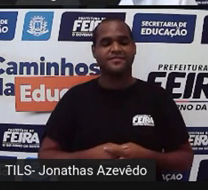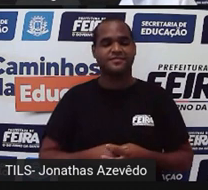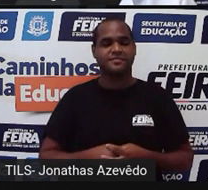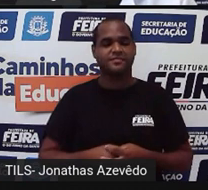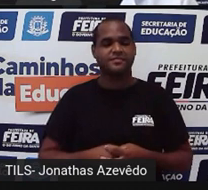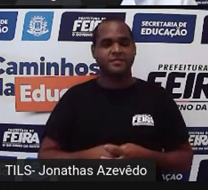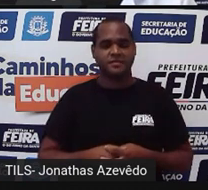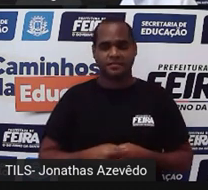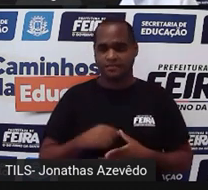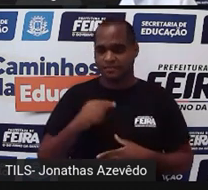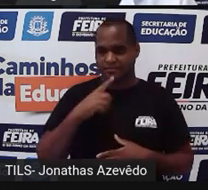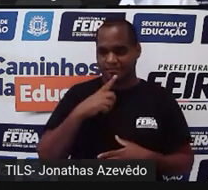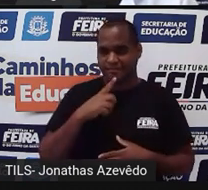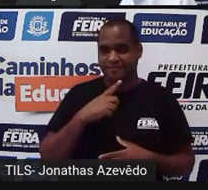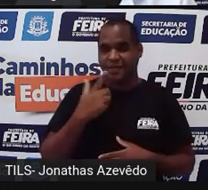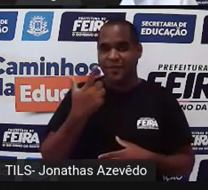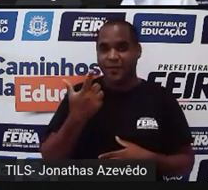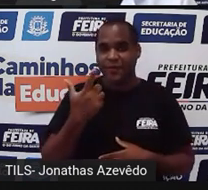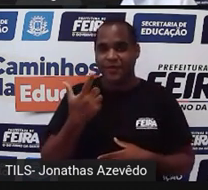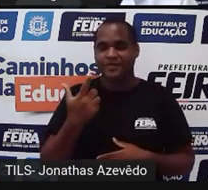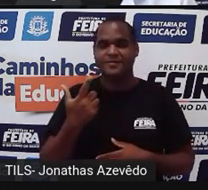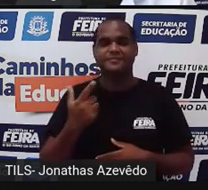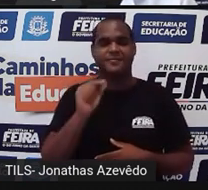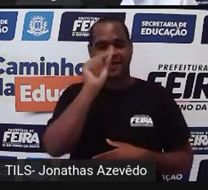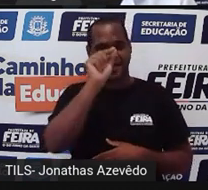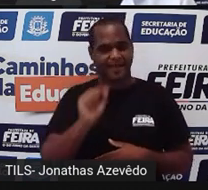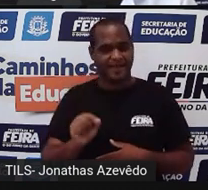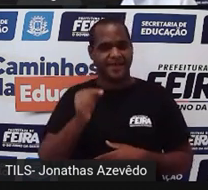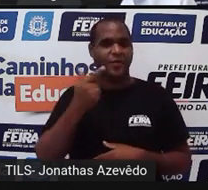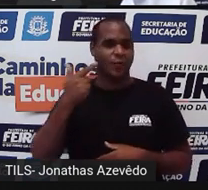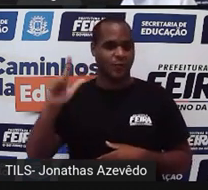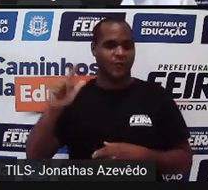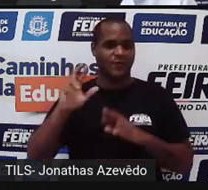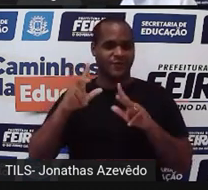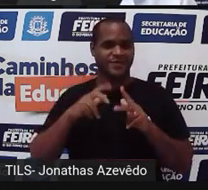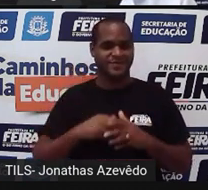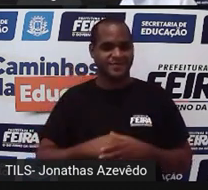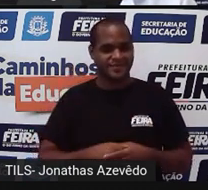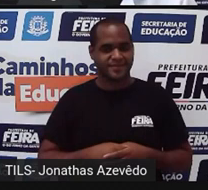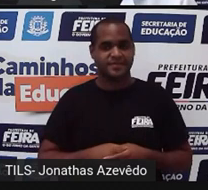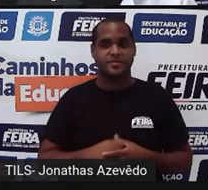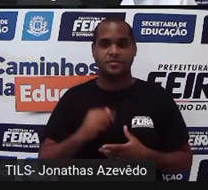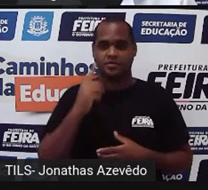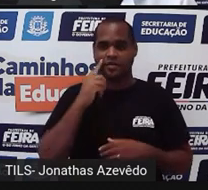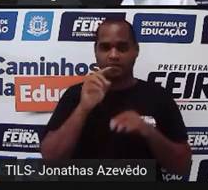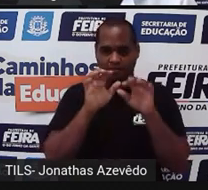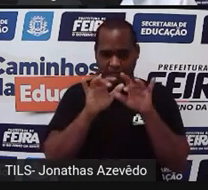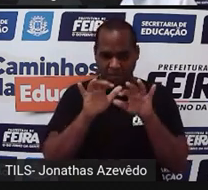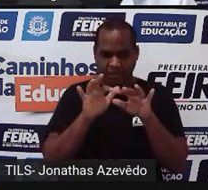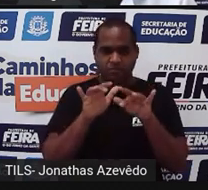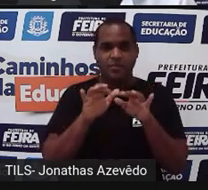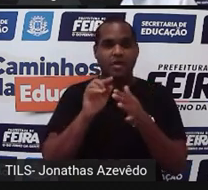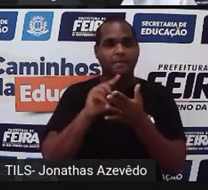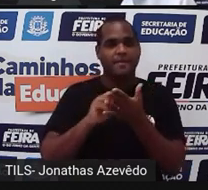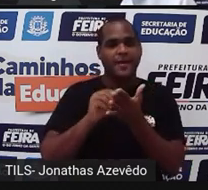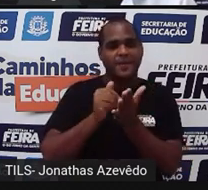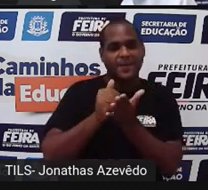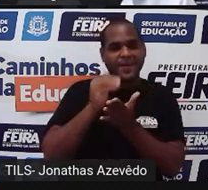E agora eu vou fazer a reta da outra equação. Eu vou ali na entrada, digito a equação, já aparece a